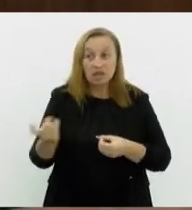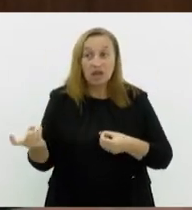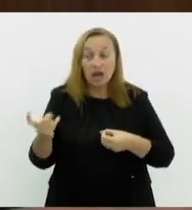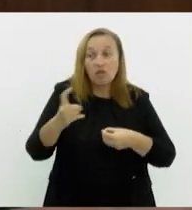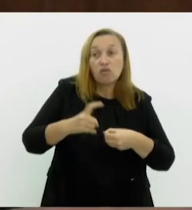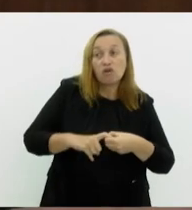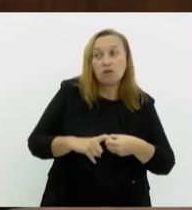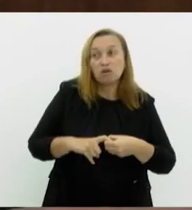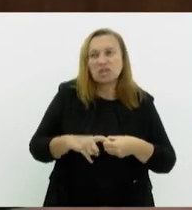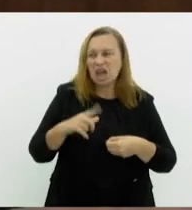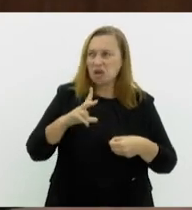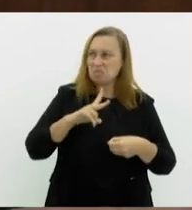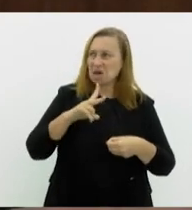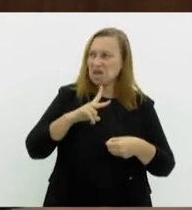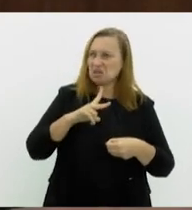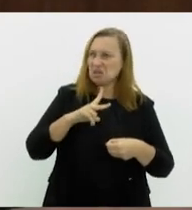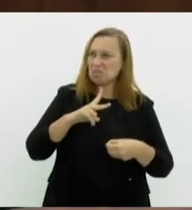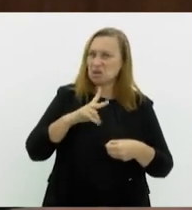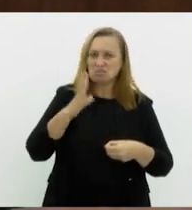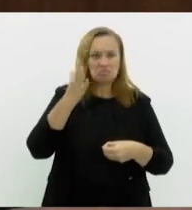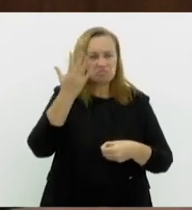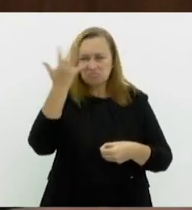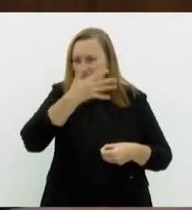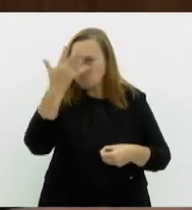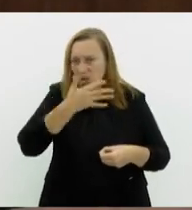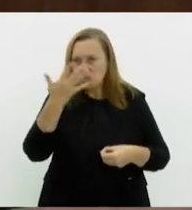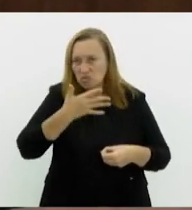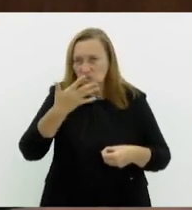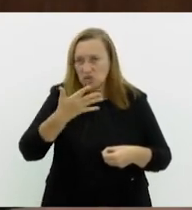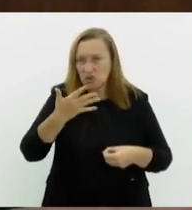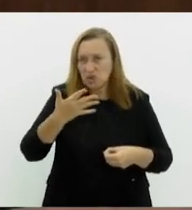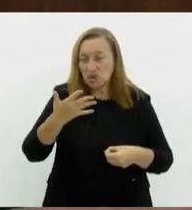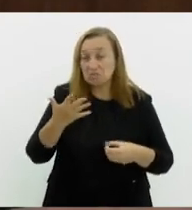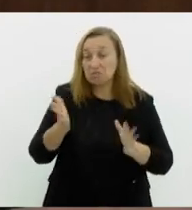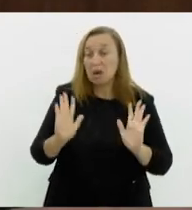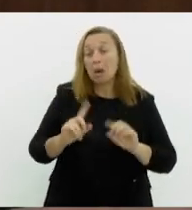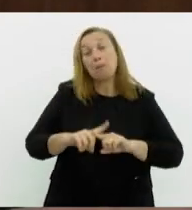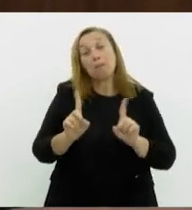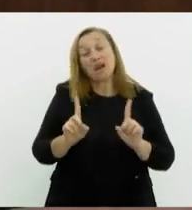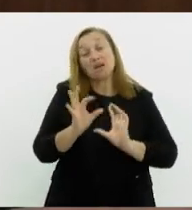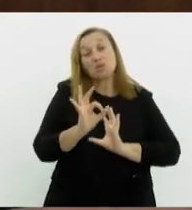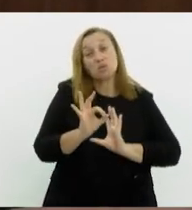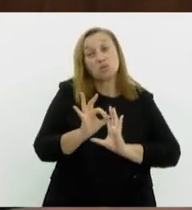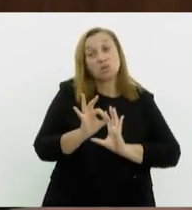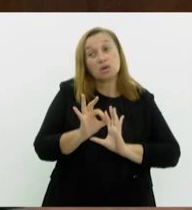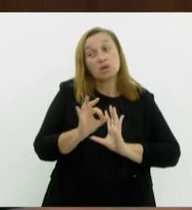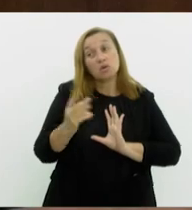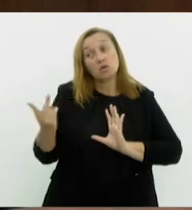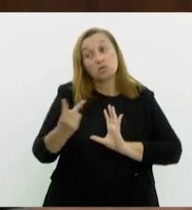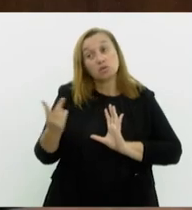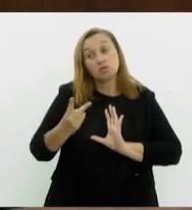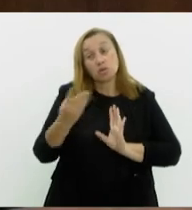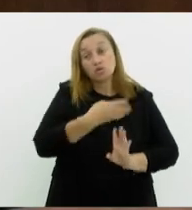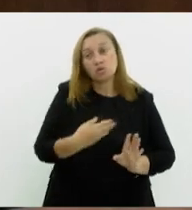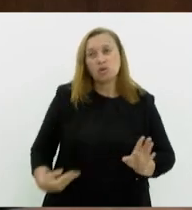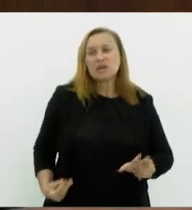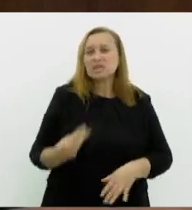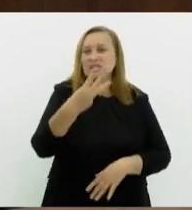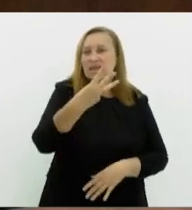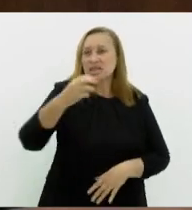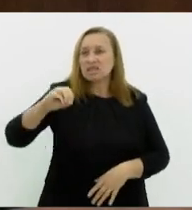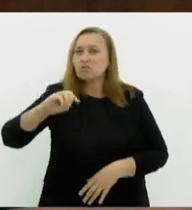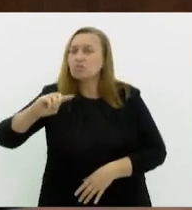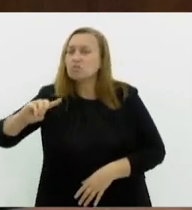Eu, particularmente, ainda não vi nenhum dado mais consolidado, mas a estimativa de ambos os governos era de 300